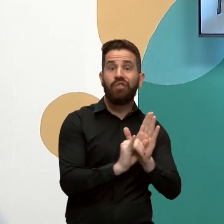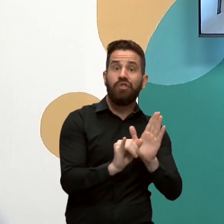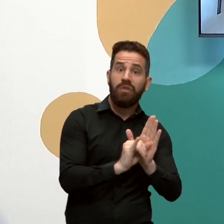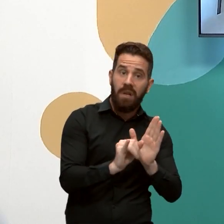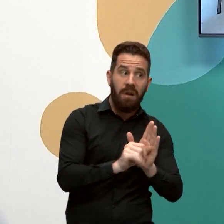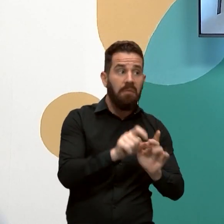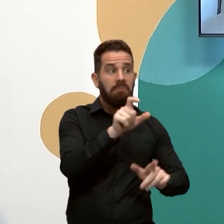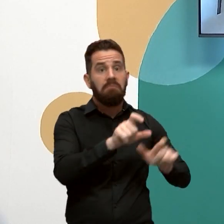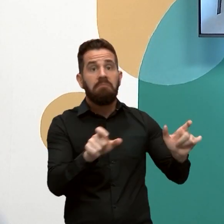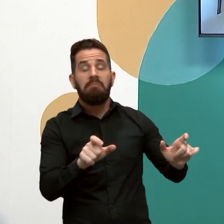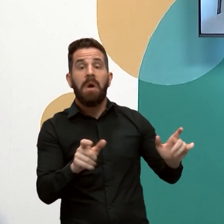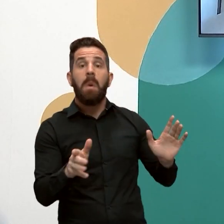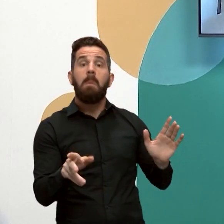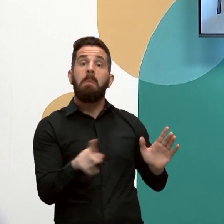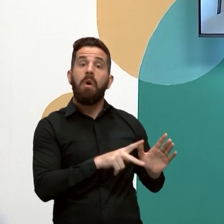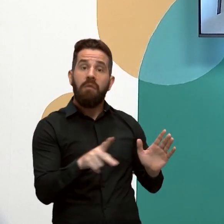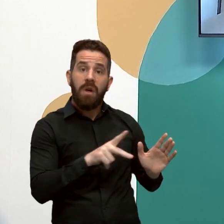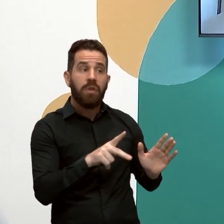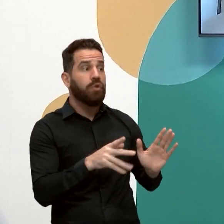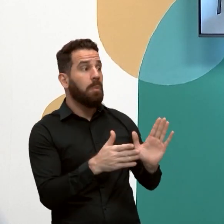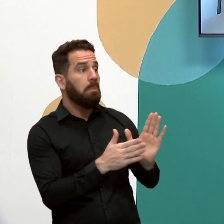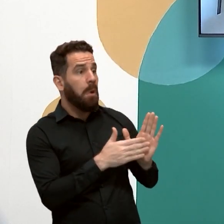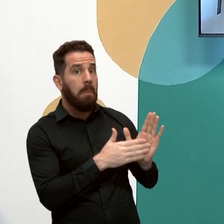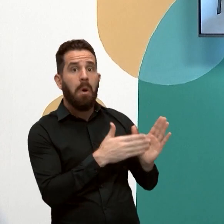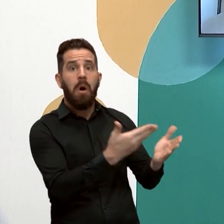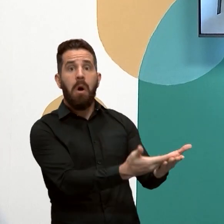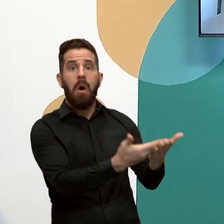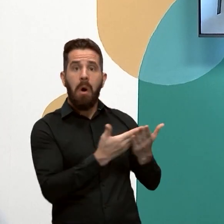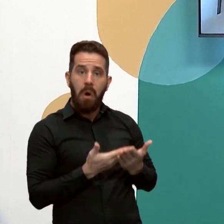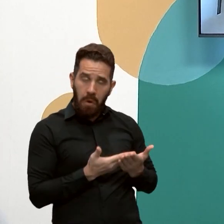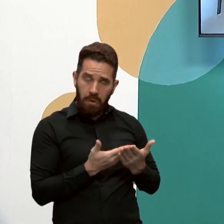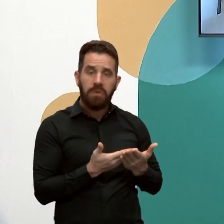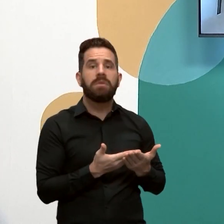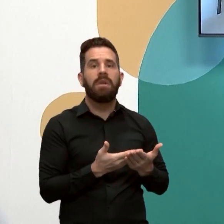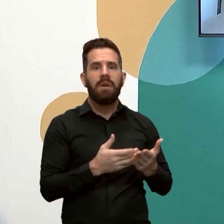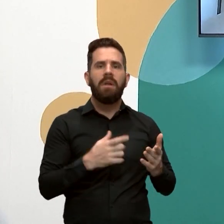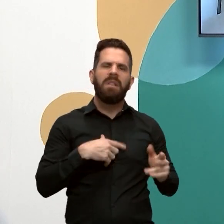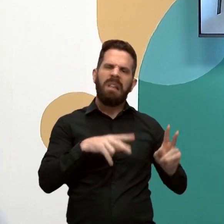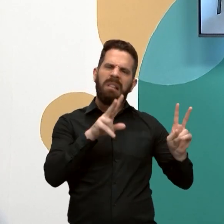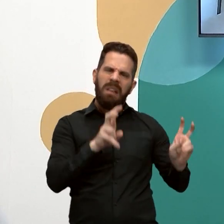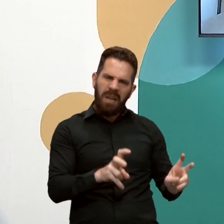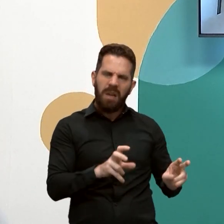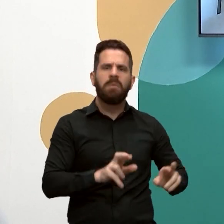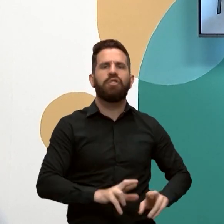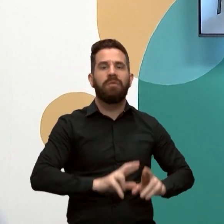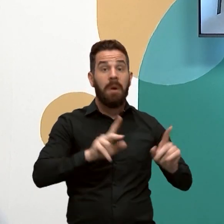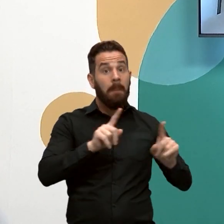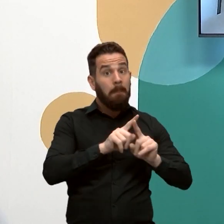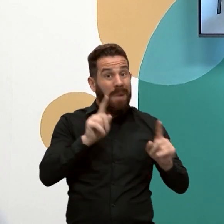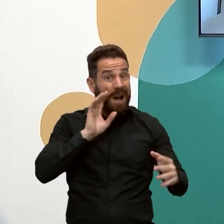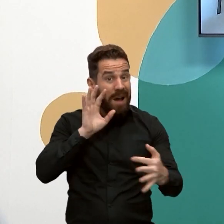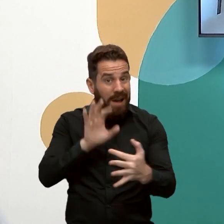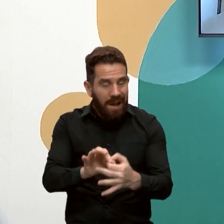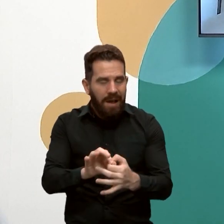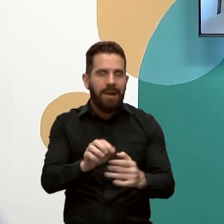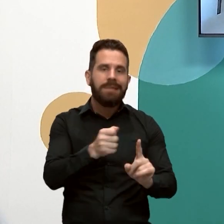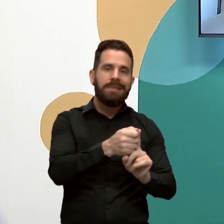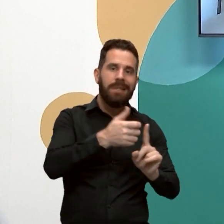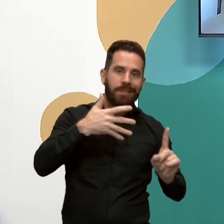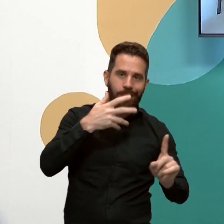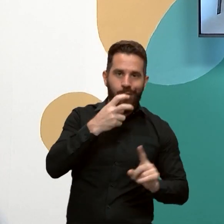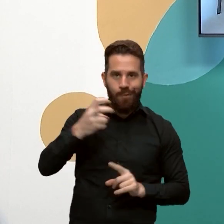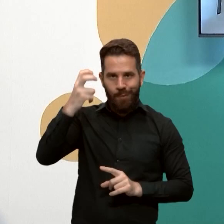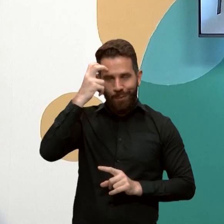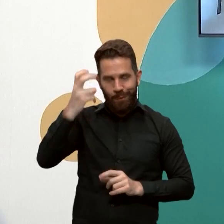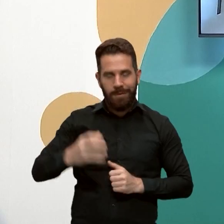submeter propostas. Então, os dossiês são diferentes, mas todos ligados à extensão e cultura, né? Quem quiser fazer